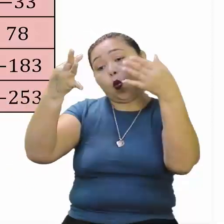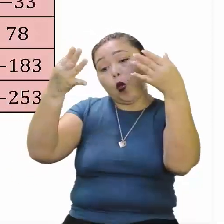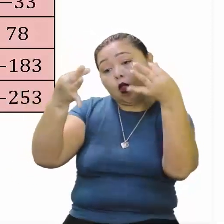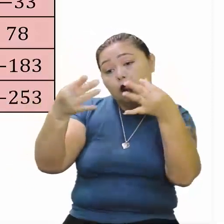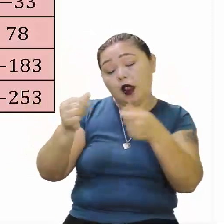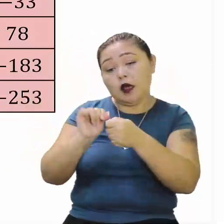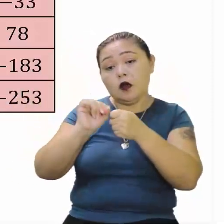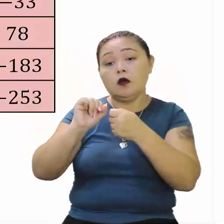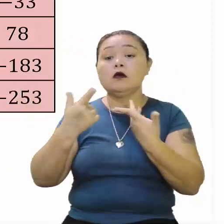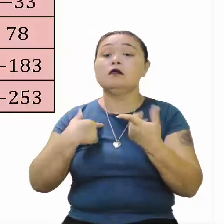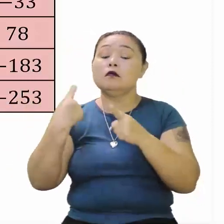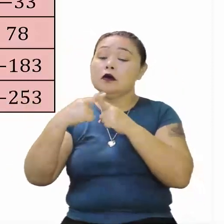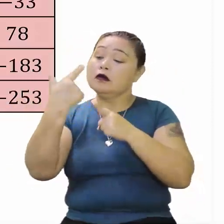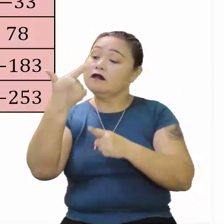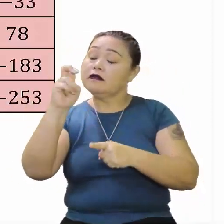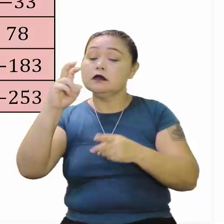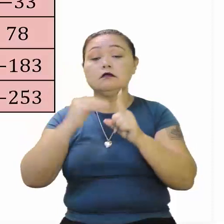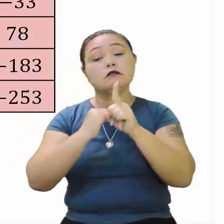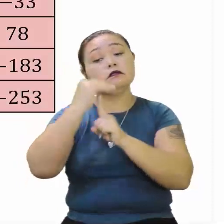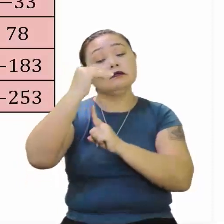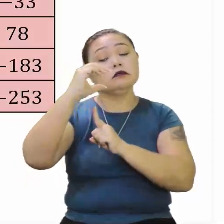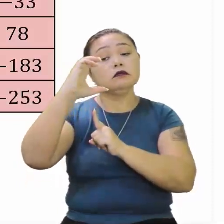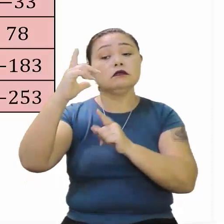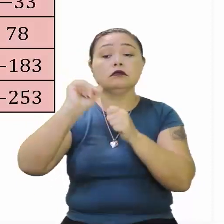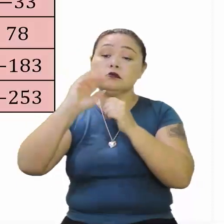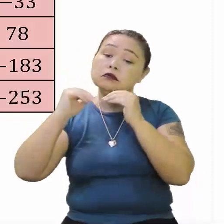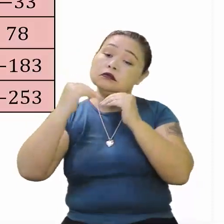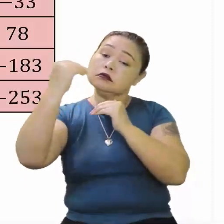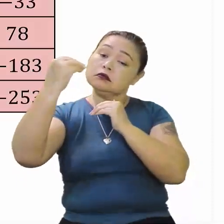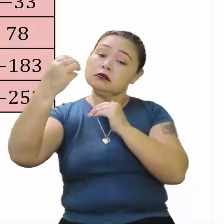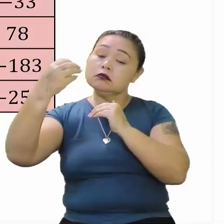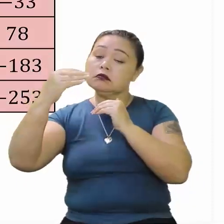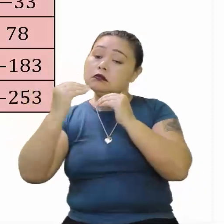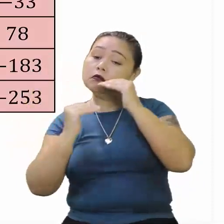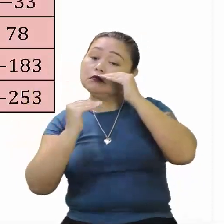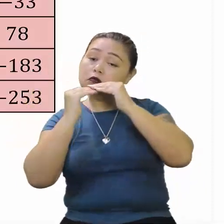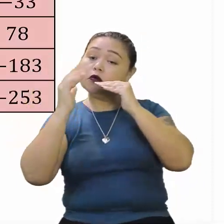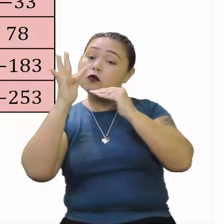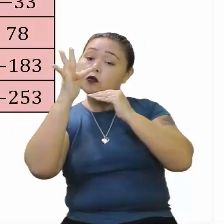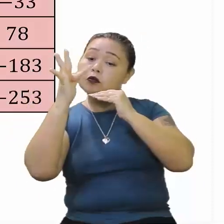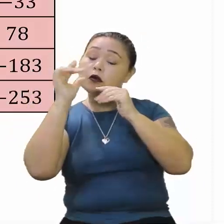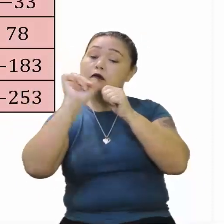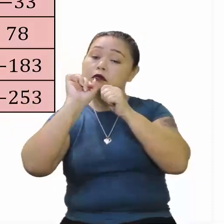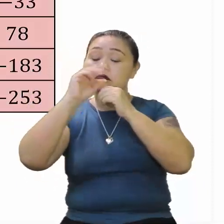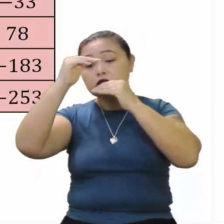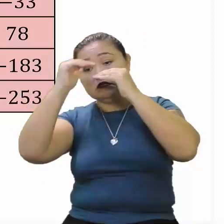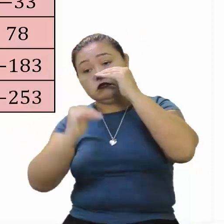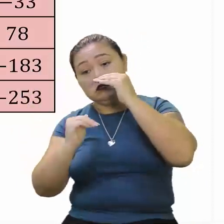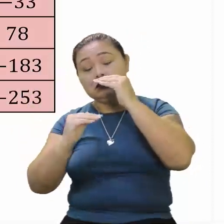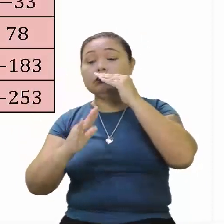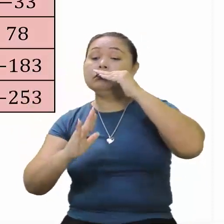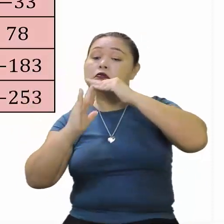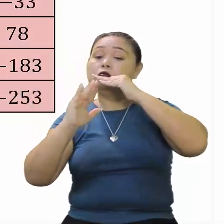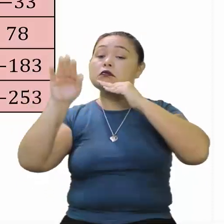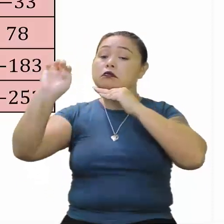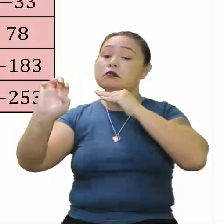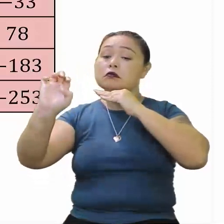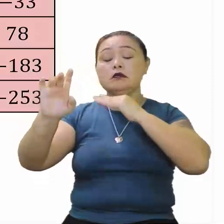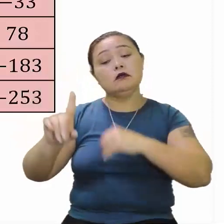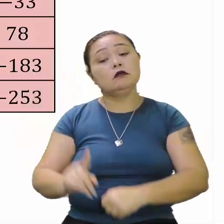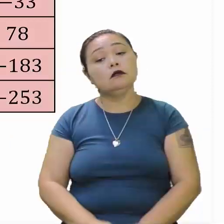a 25 graus, ele está acima do ponto de fusão e está abaixo do ponto de